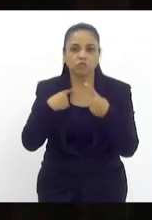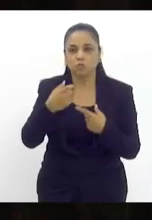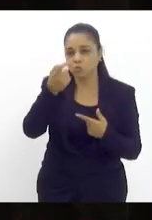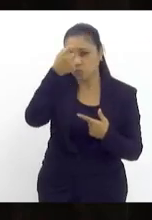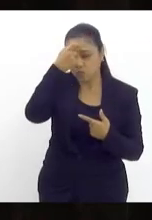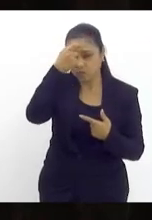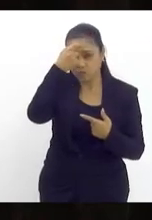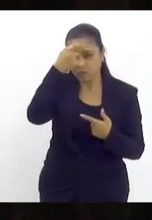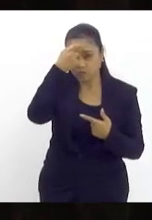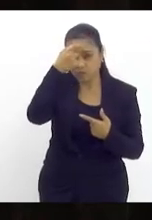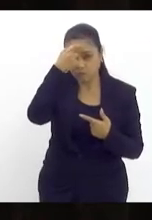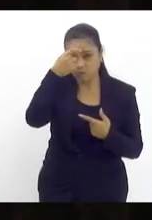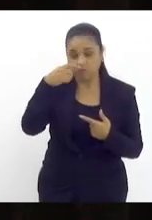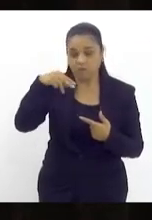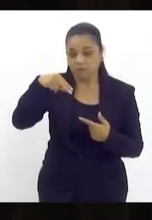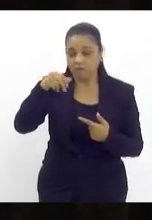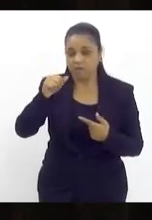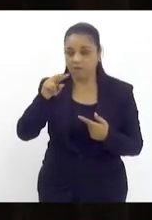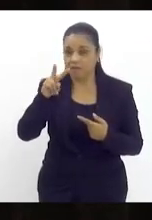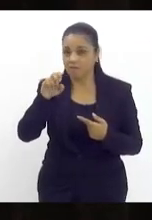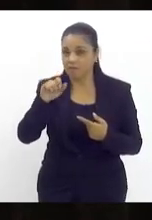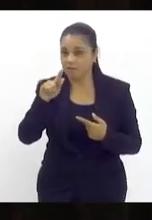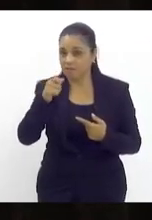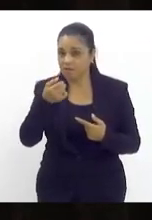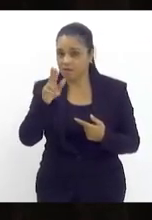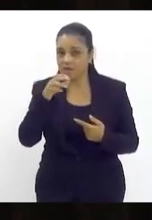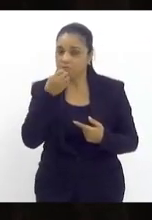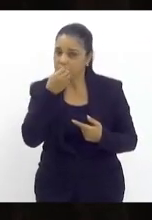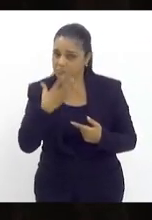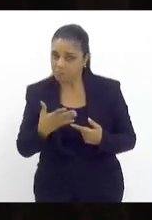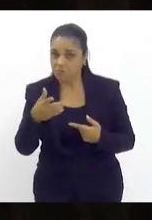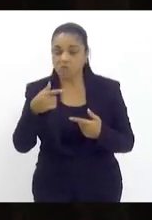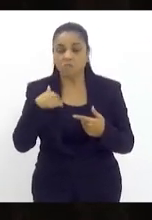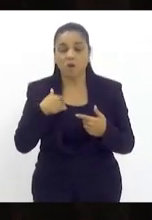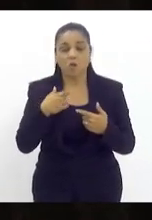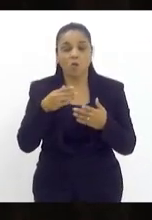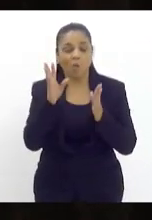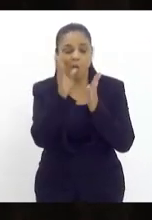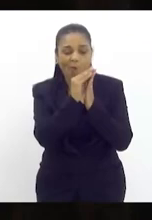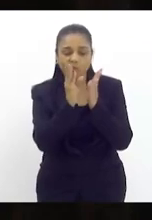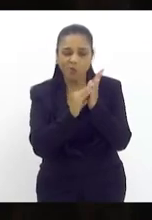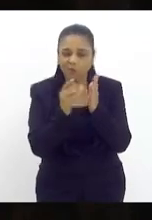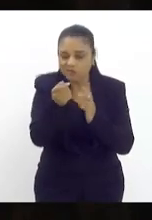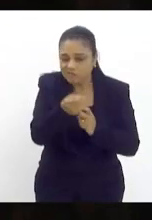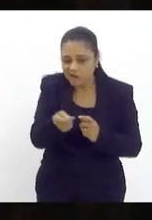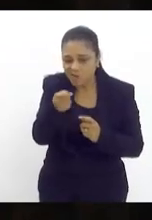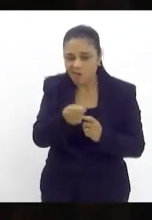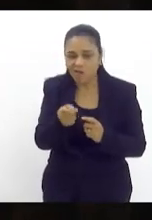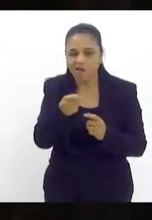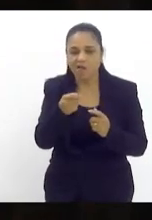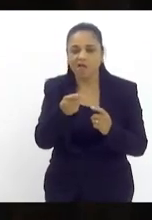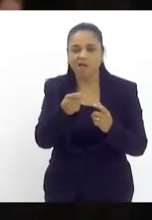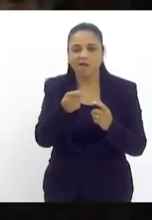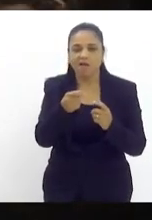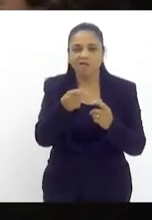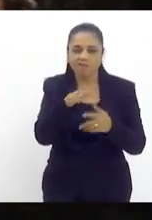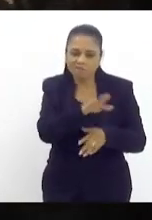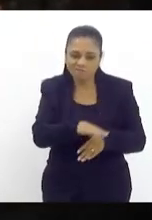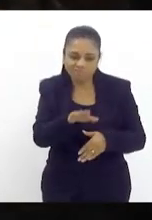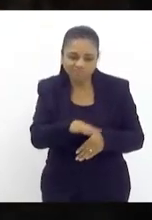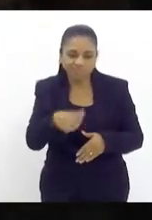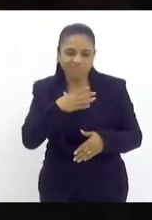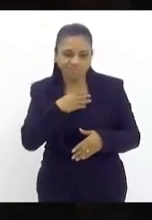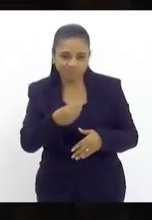Boa, para que o conteúdo que chegasse, né, ao coração dos filhos fosse de, né, vamos dizer, de melhora,